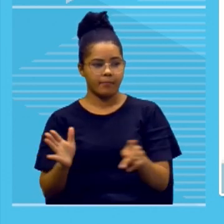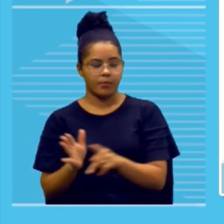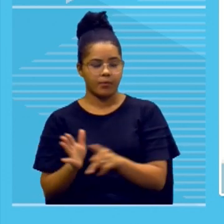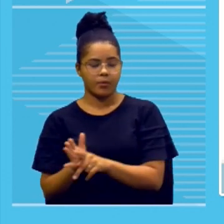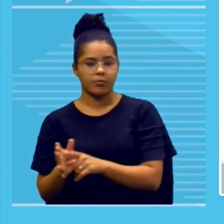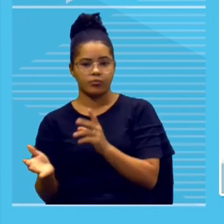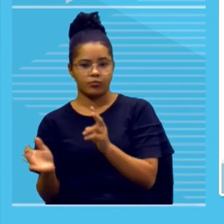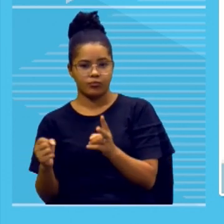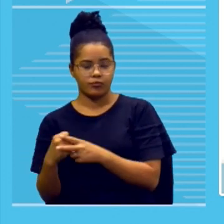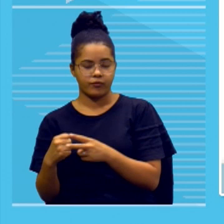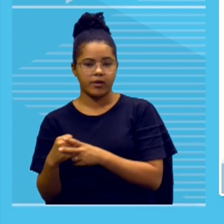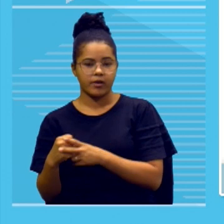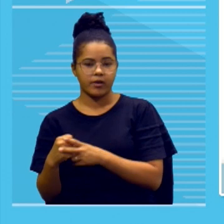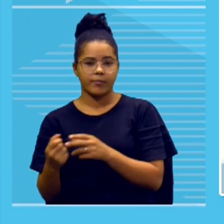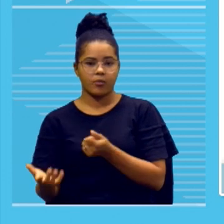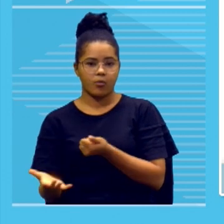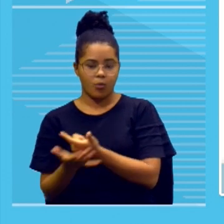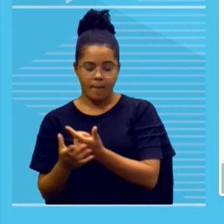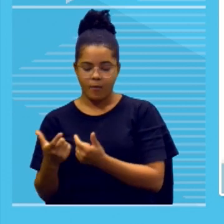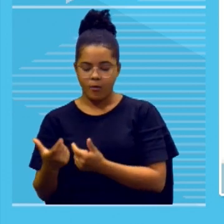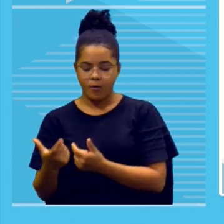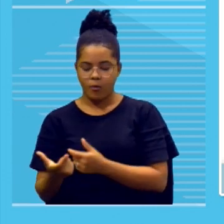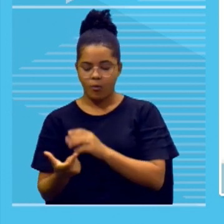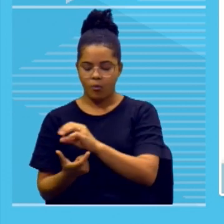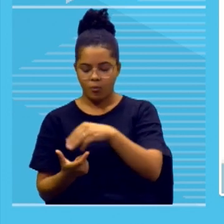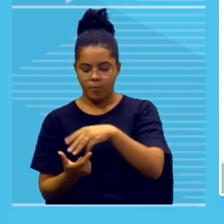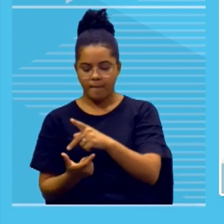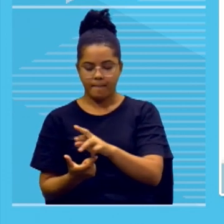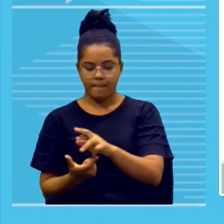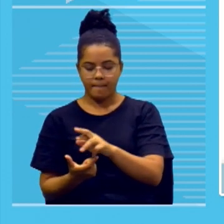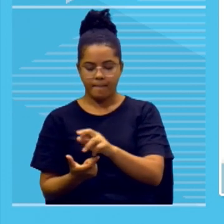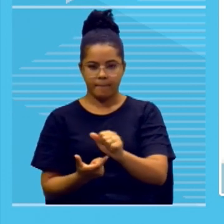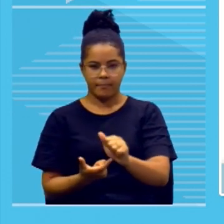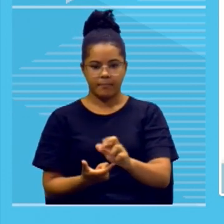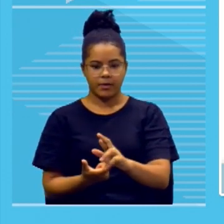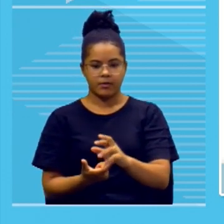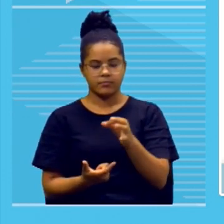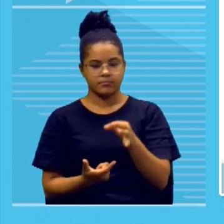que isso aí é um período composto por coordenação. Porque não é.